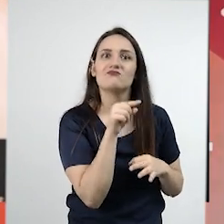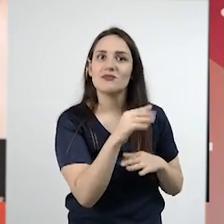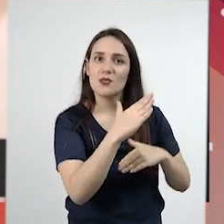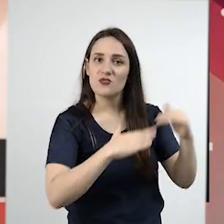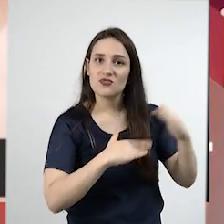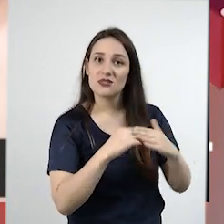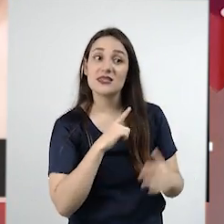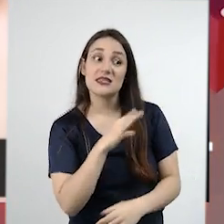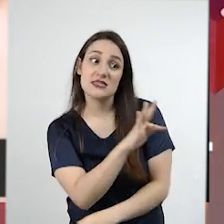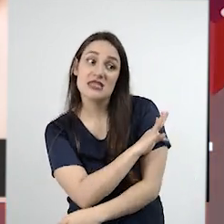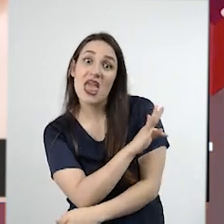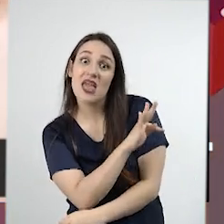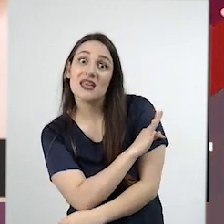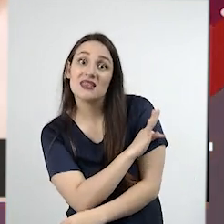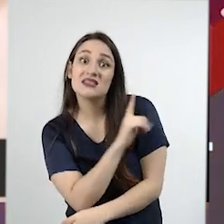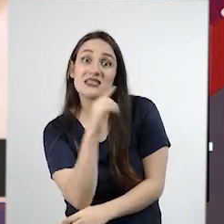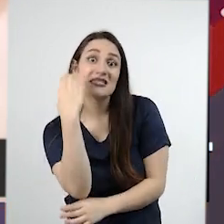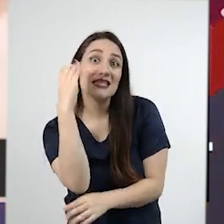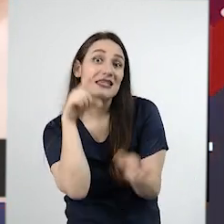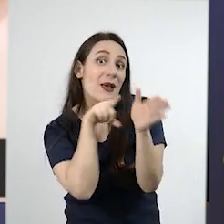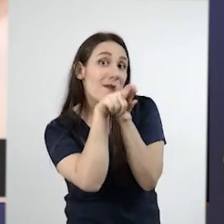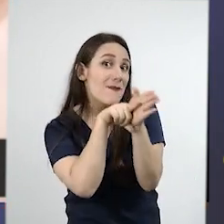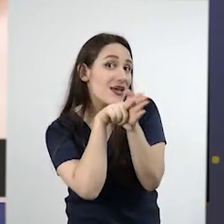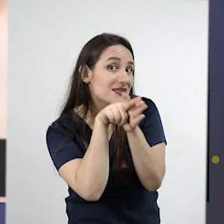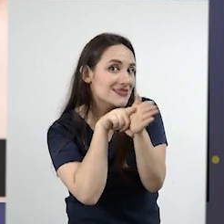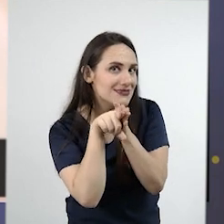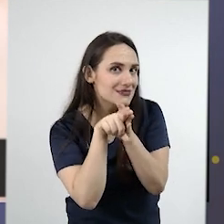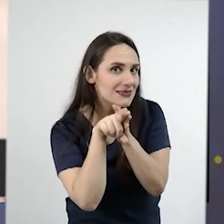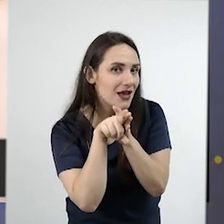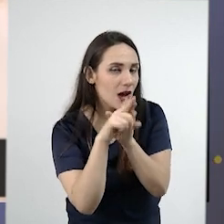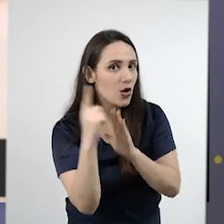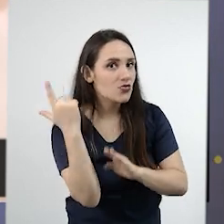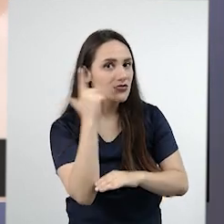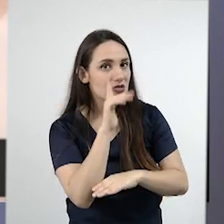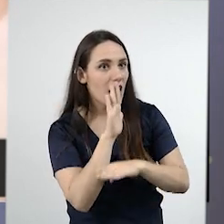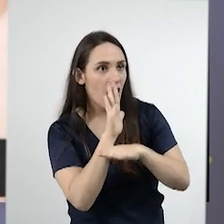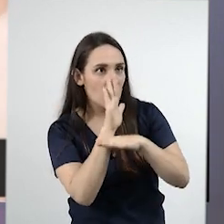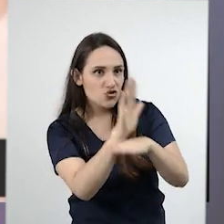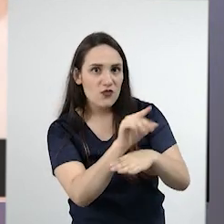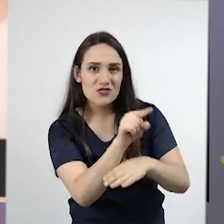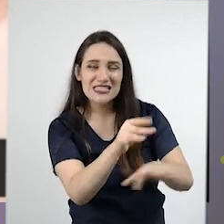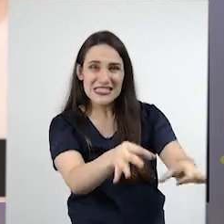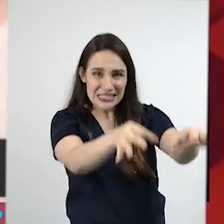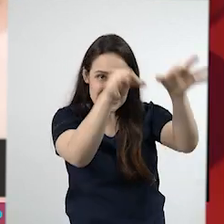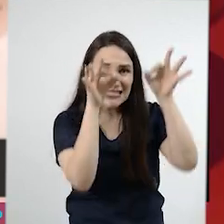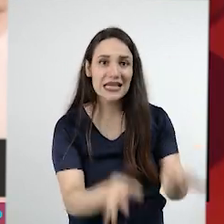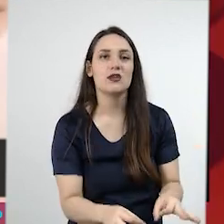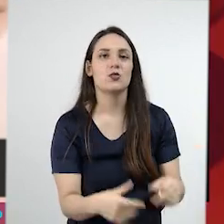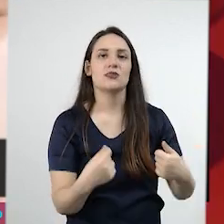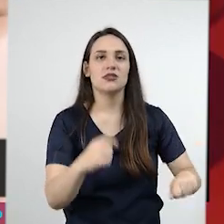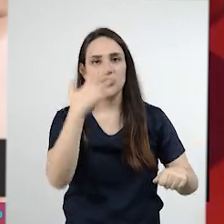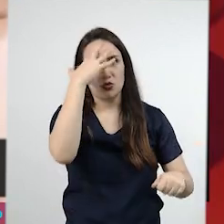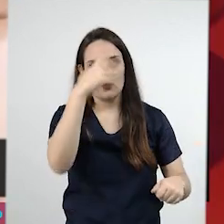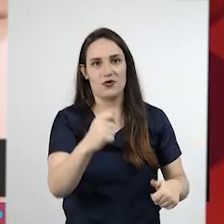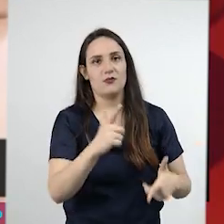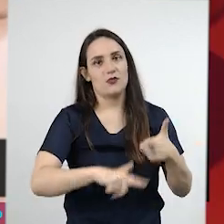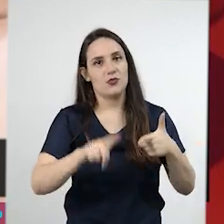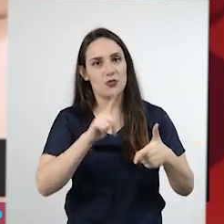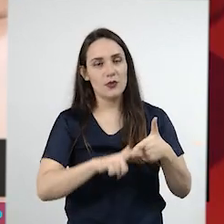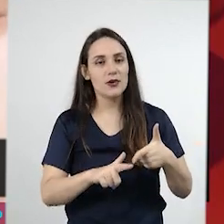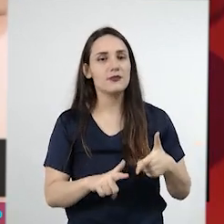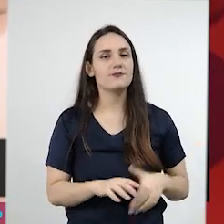é científica, justamente para conseguir ir no ponto que tem que ir, ali para poder auxiliar a pessoa dentro